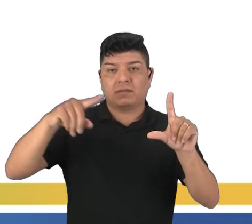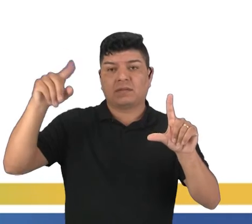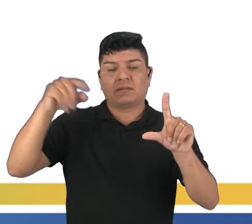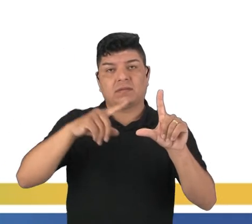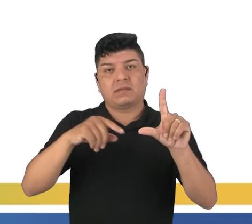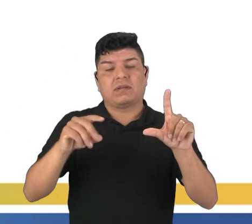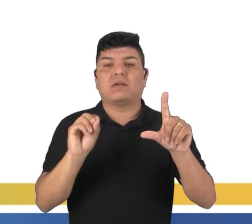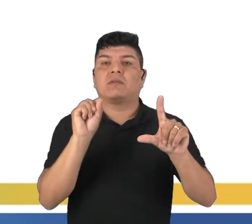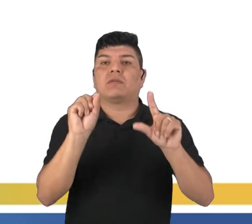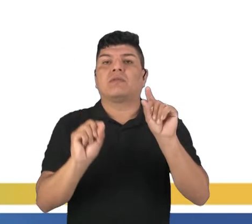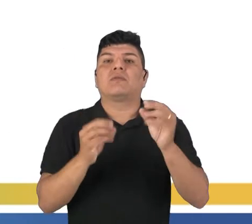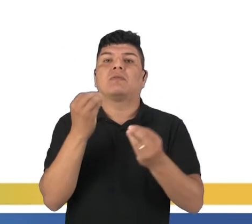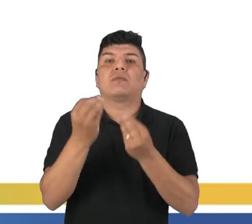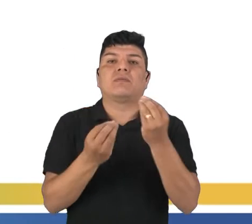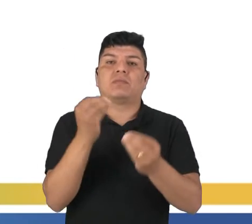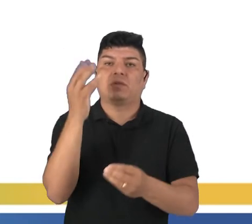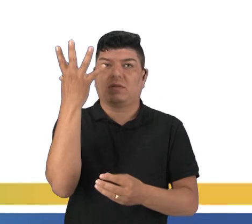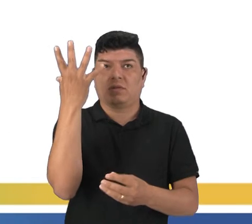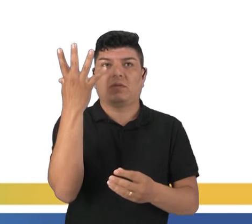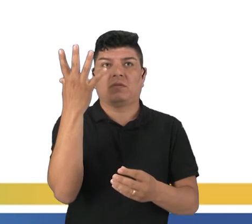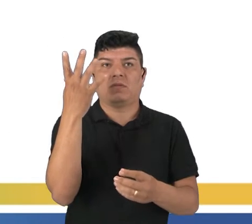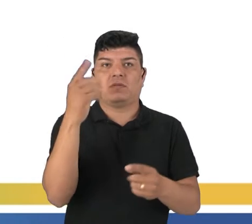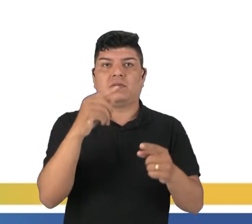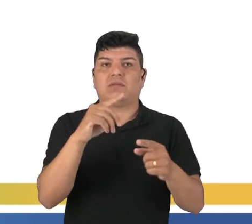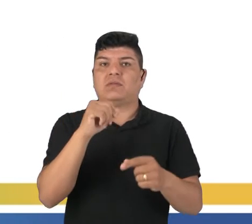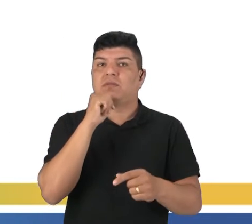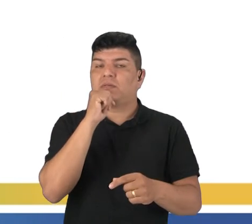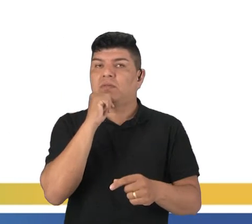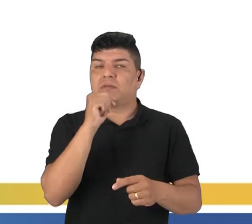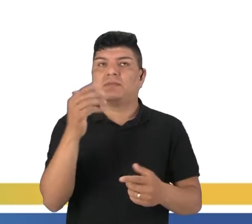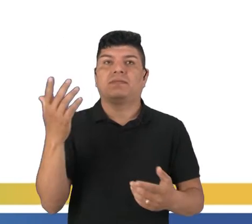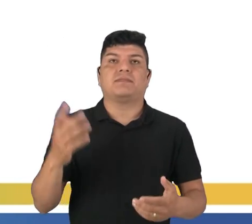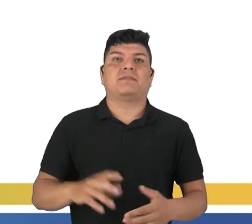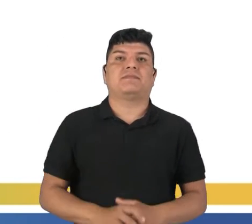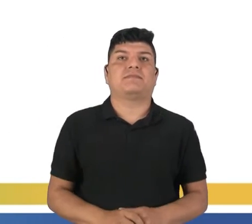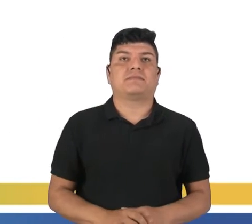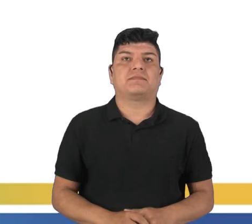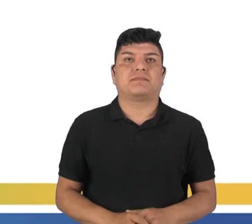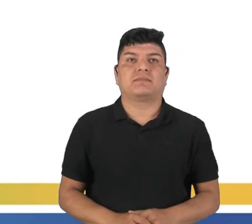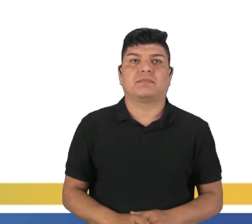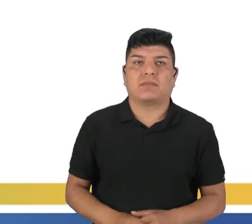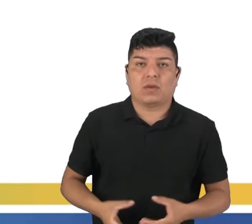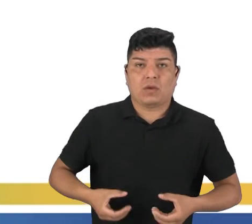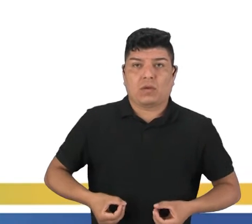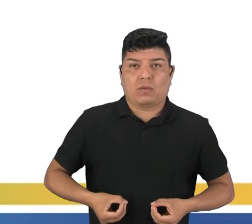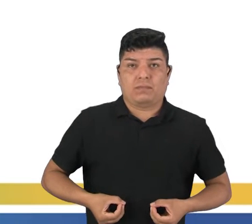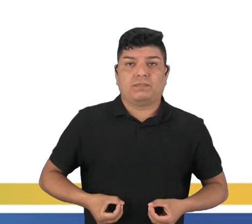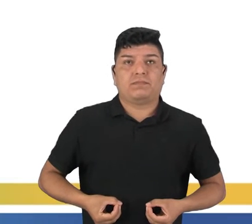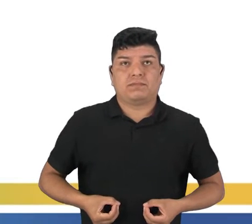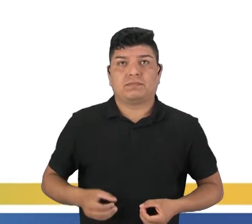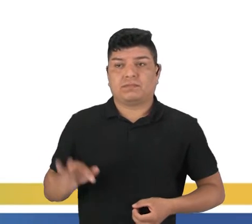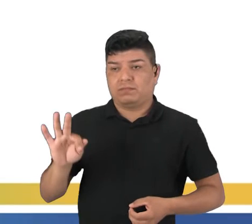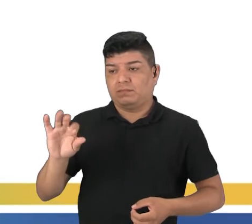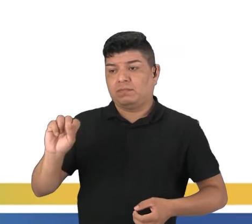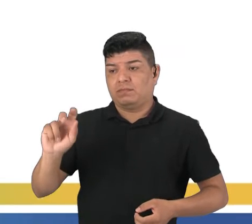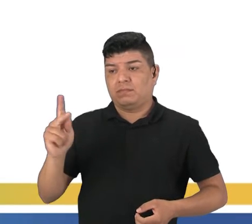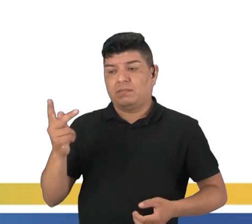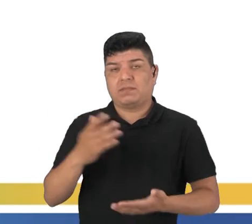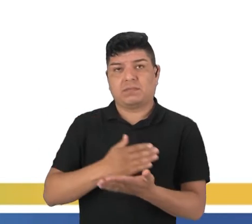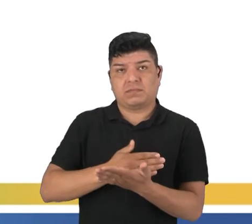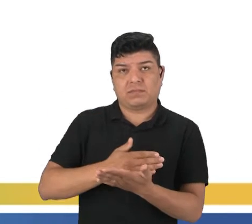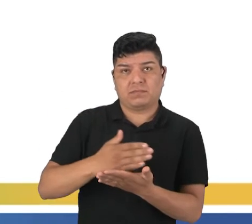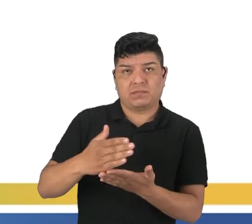acontece, né, durante o período de ovulação. Nos ovários, o FSH